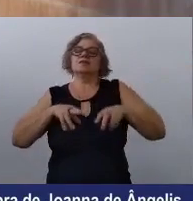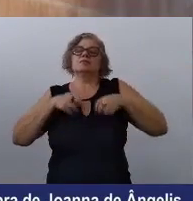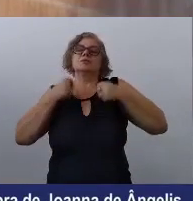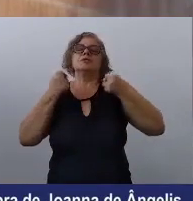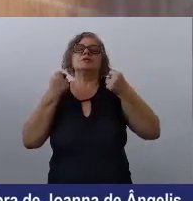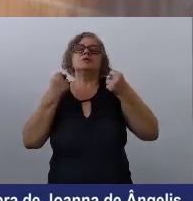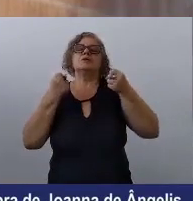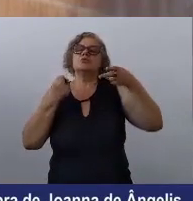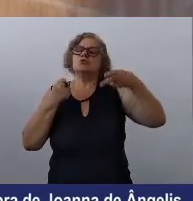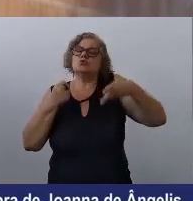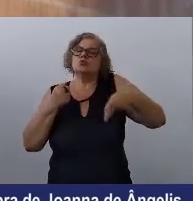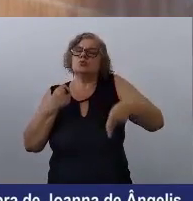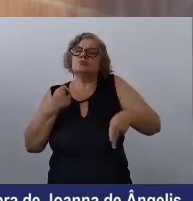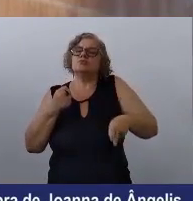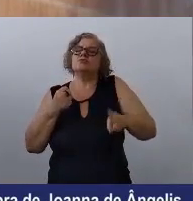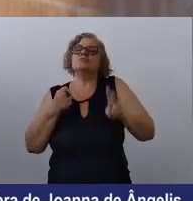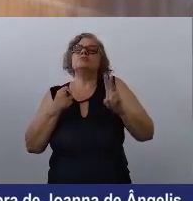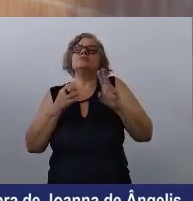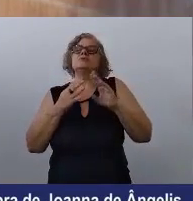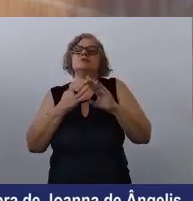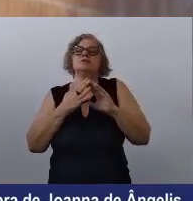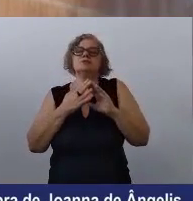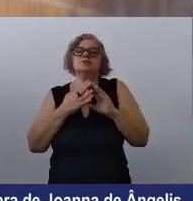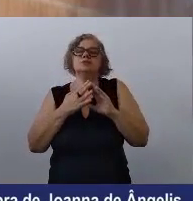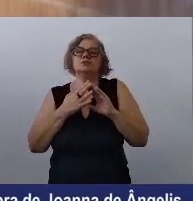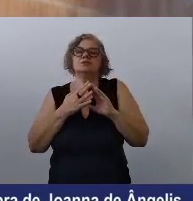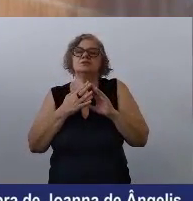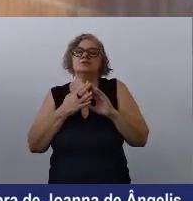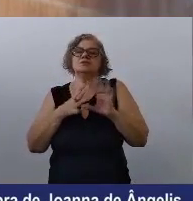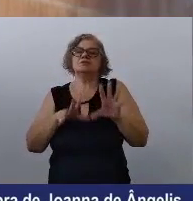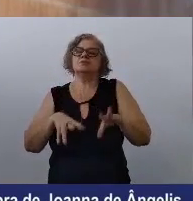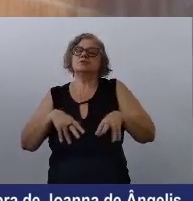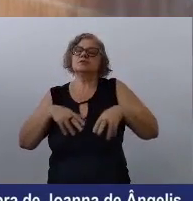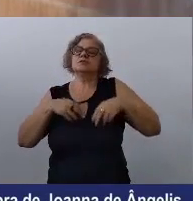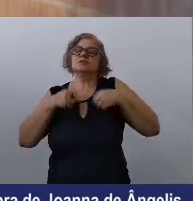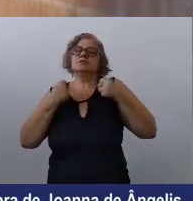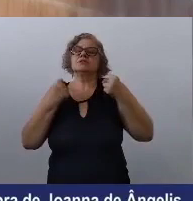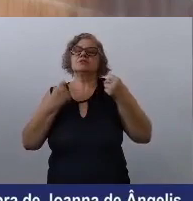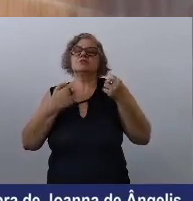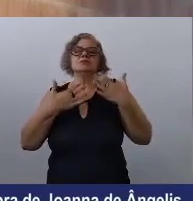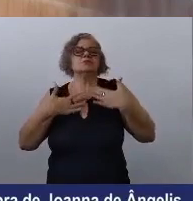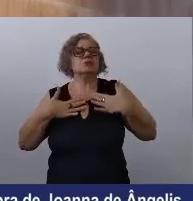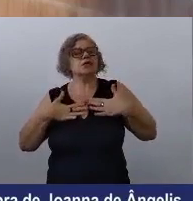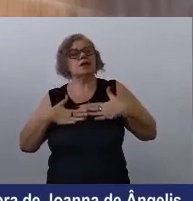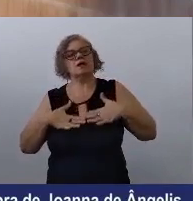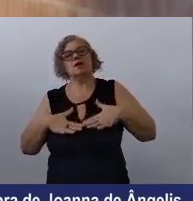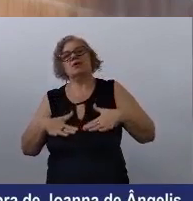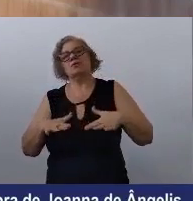profunda e sentindo toda a serenidade deste ambiente.